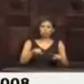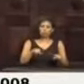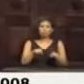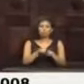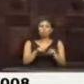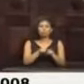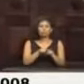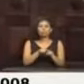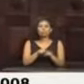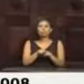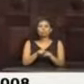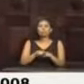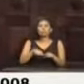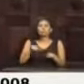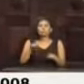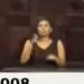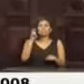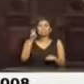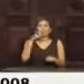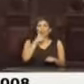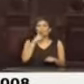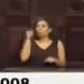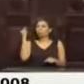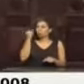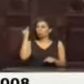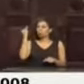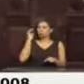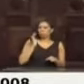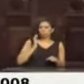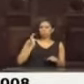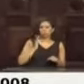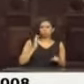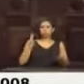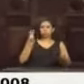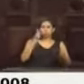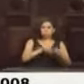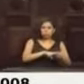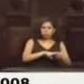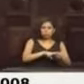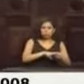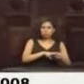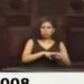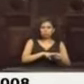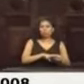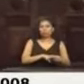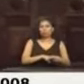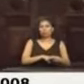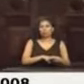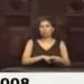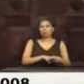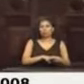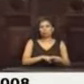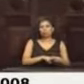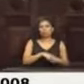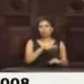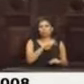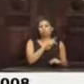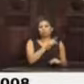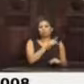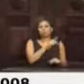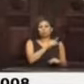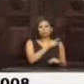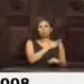de 5 empresários. E lá continua implantado, reinando um prefeito